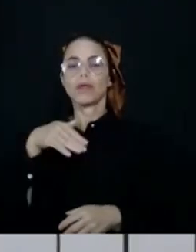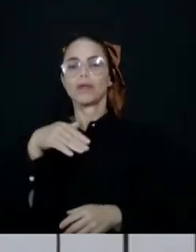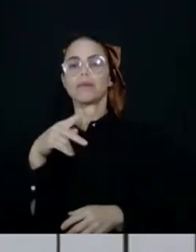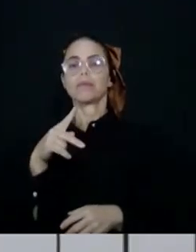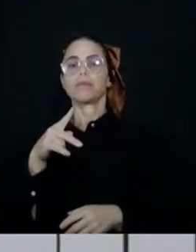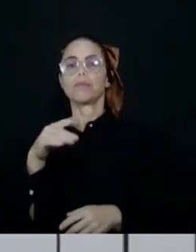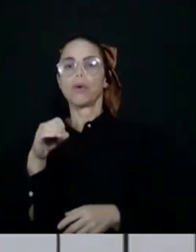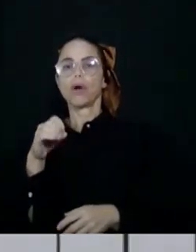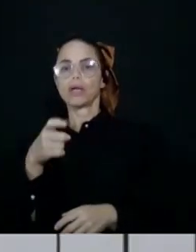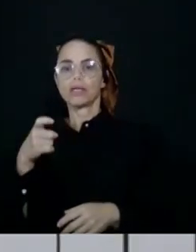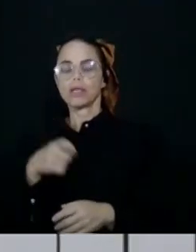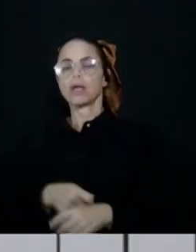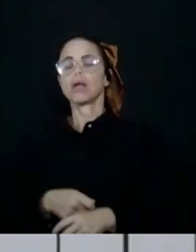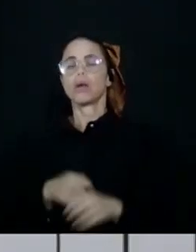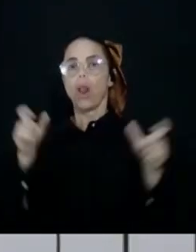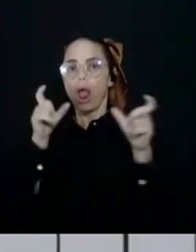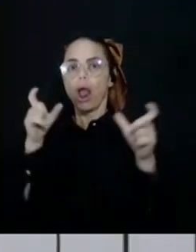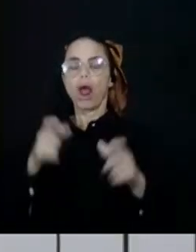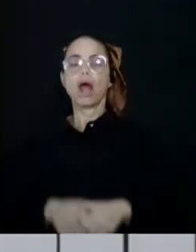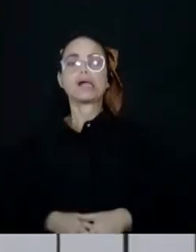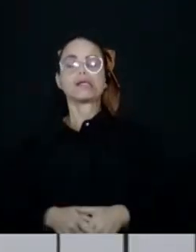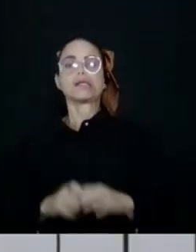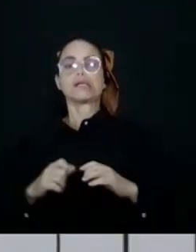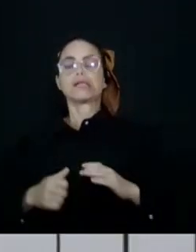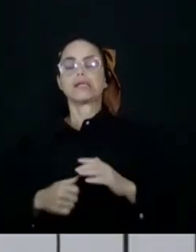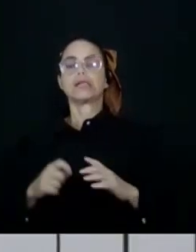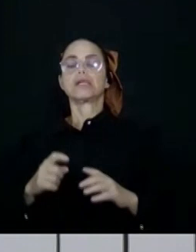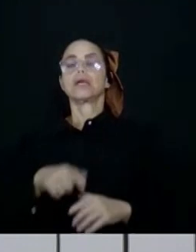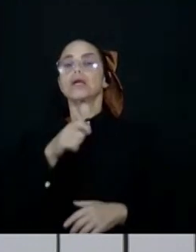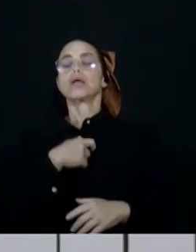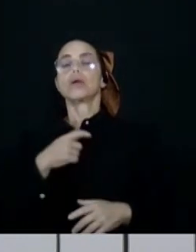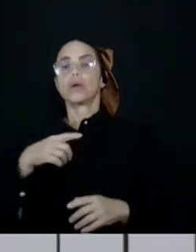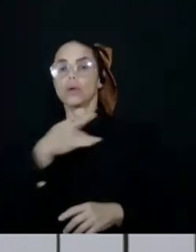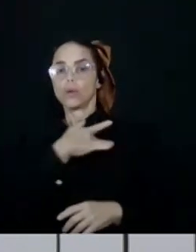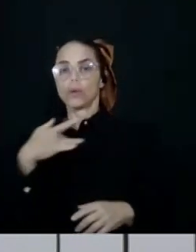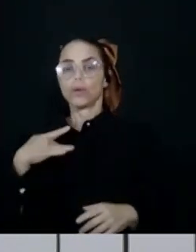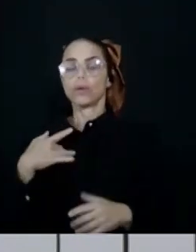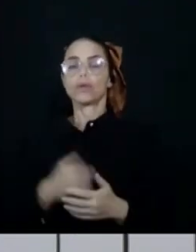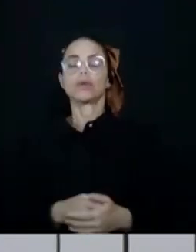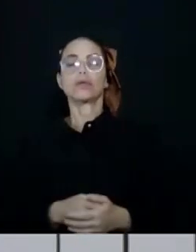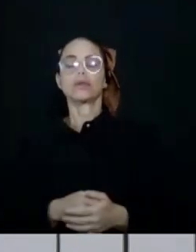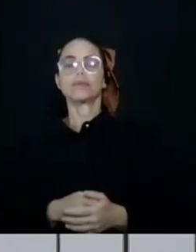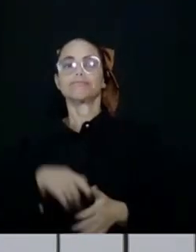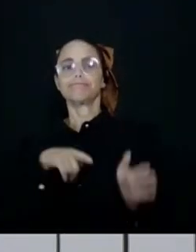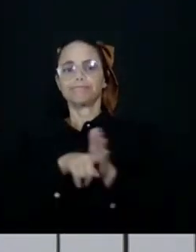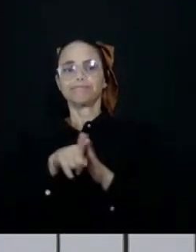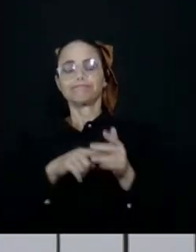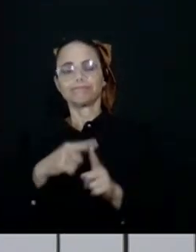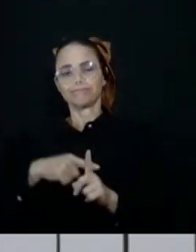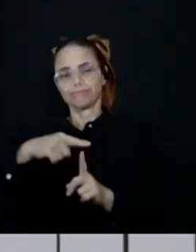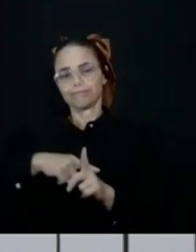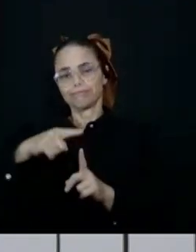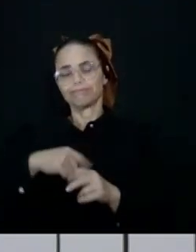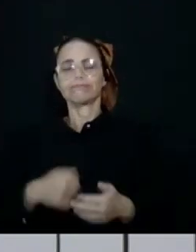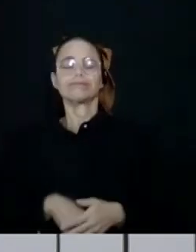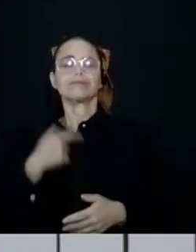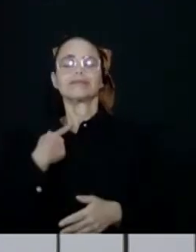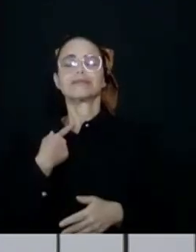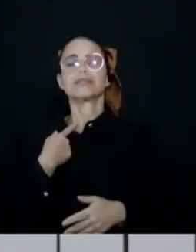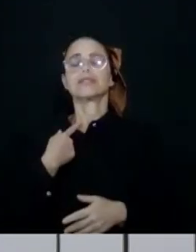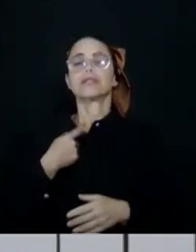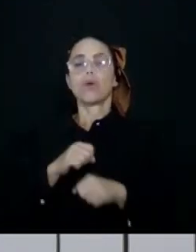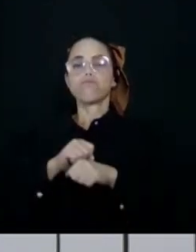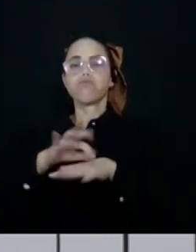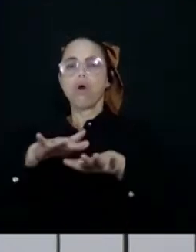sinal de alerta das autoridades de saúde. Embora os casos registrados neste ano não indiquem um risco de epidemia, o